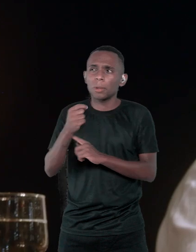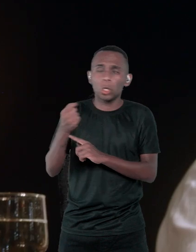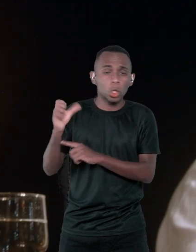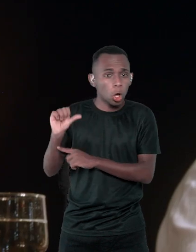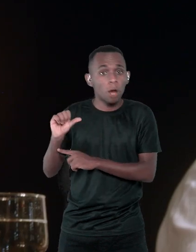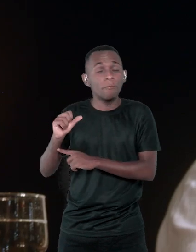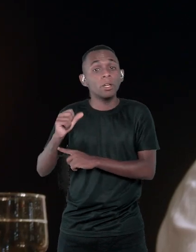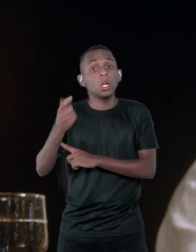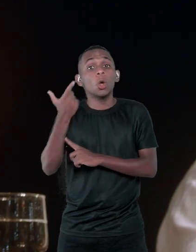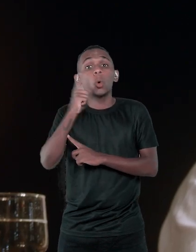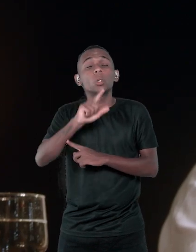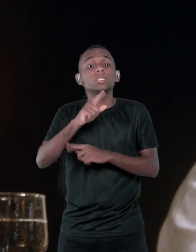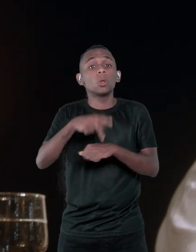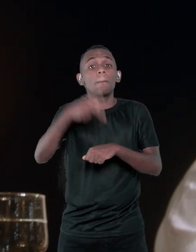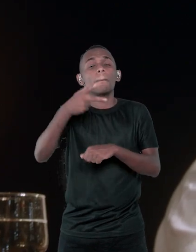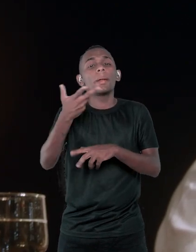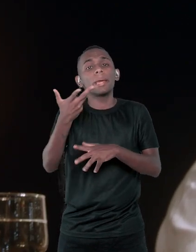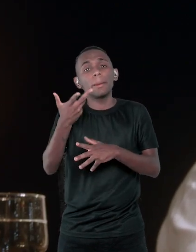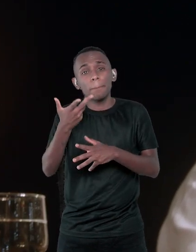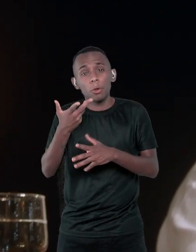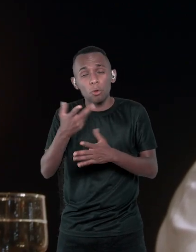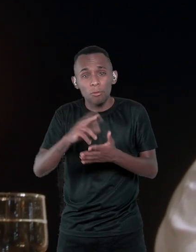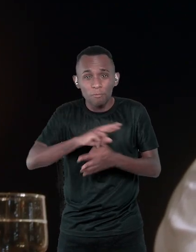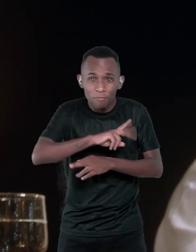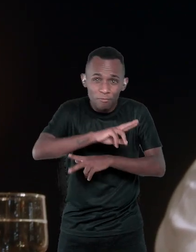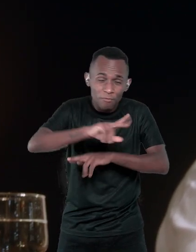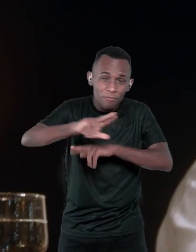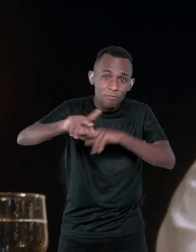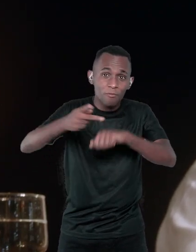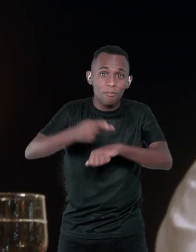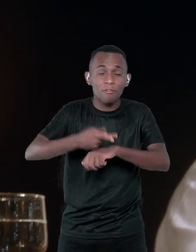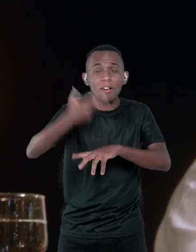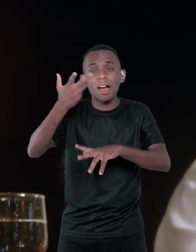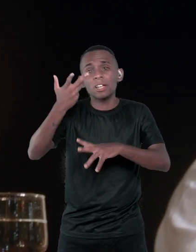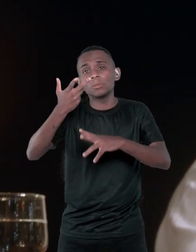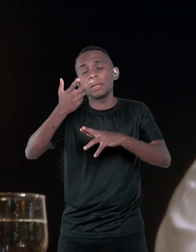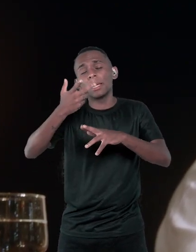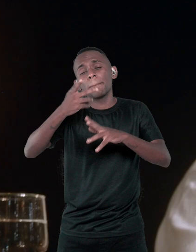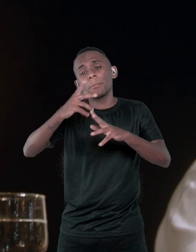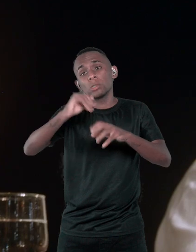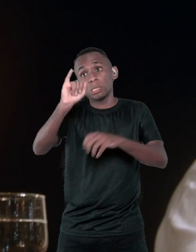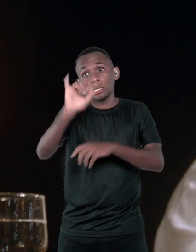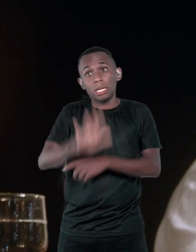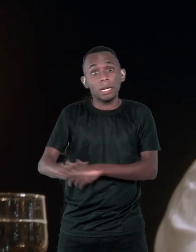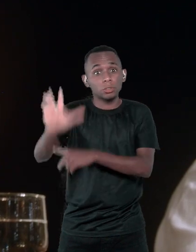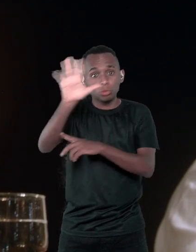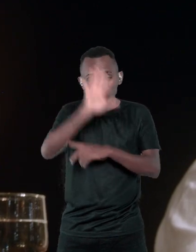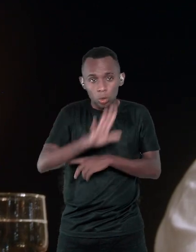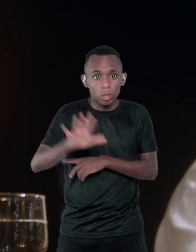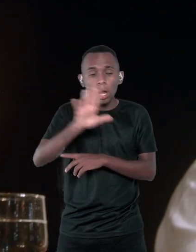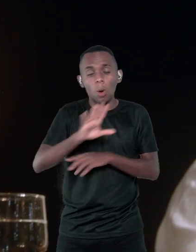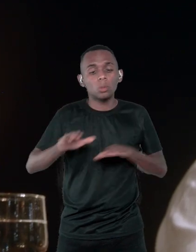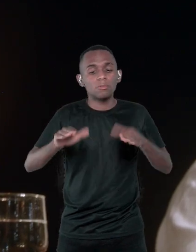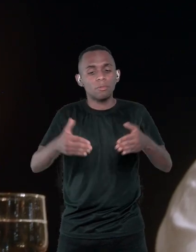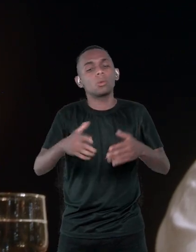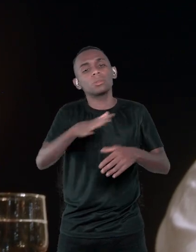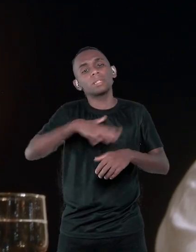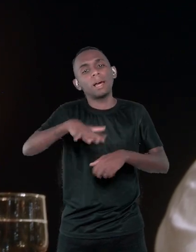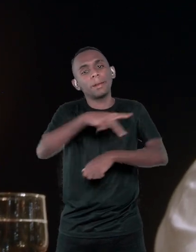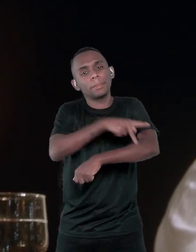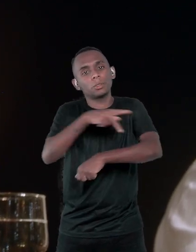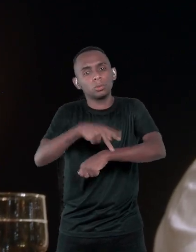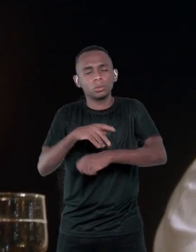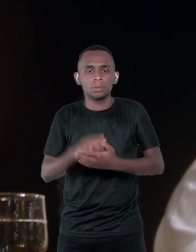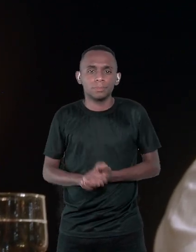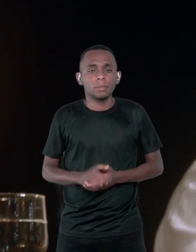prêmios internacionais com as escolas NAVE, que integram todas as tecnologias, todas as linguagens ao fazer pedagógico. Mas isso era